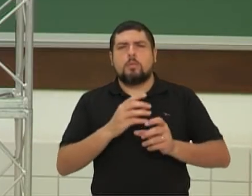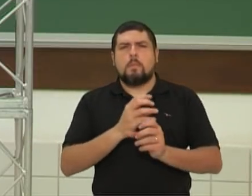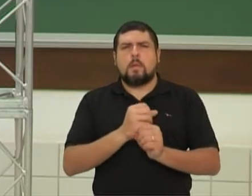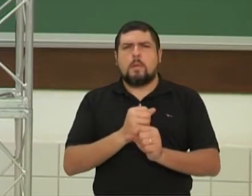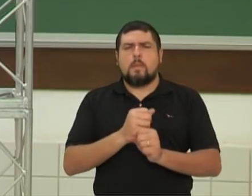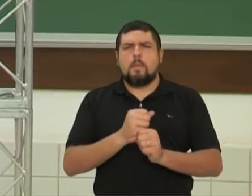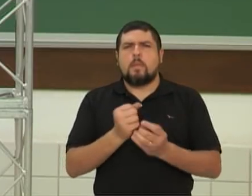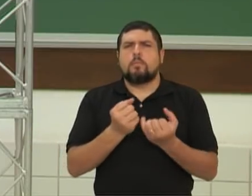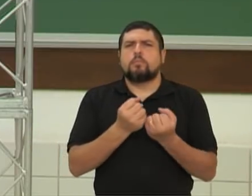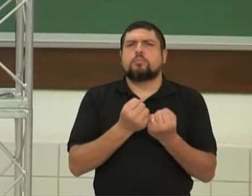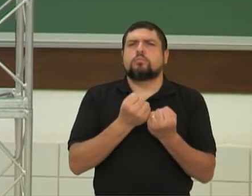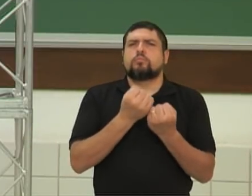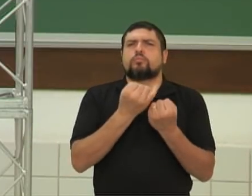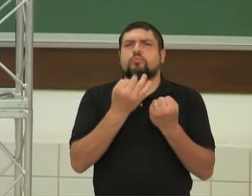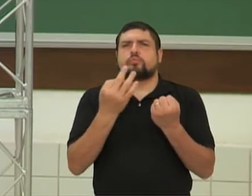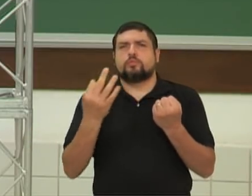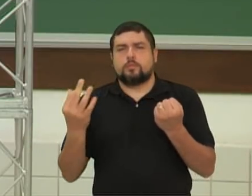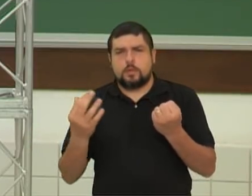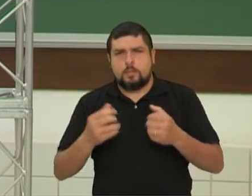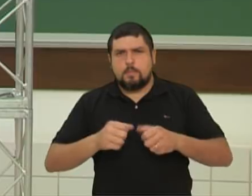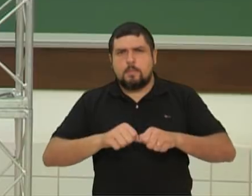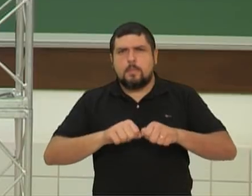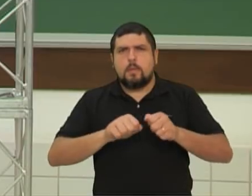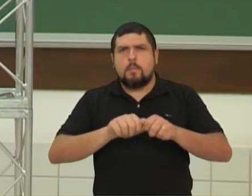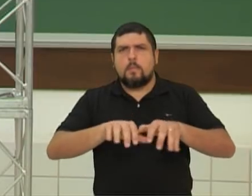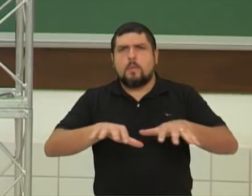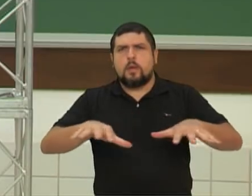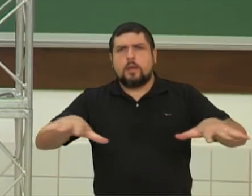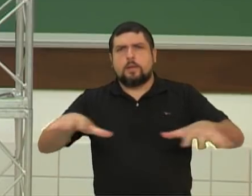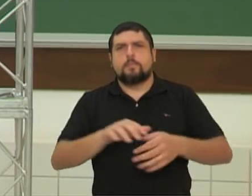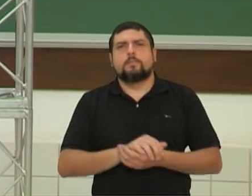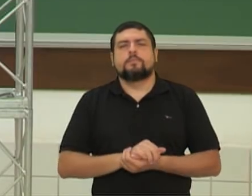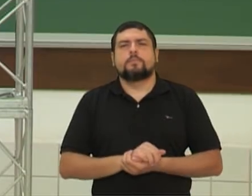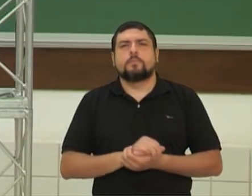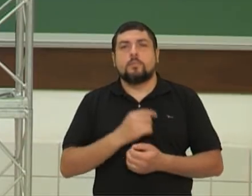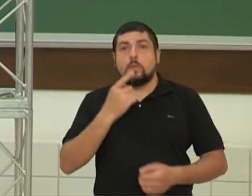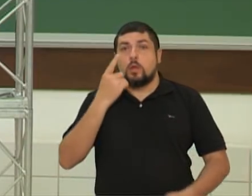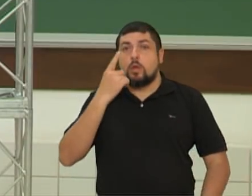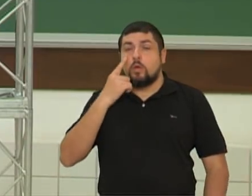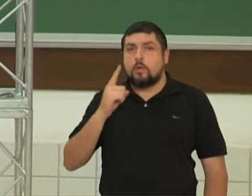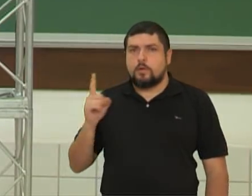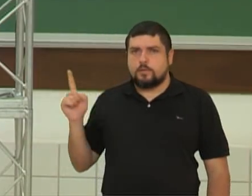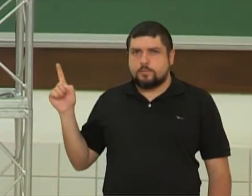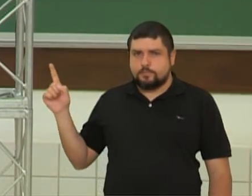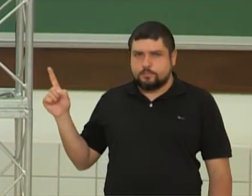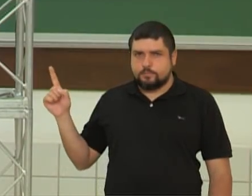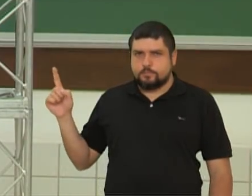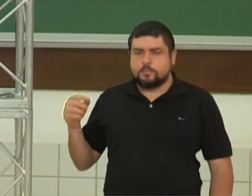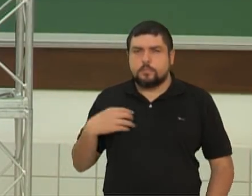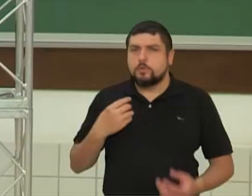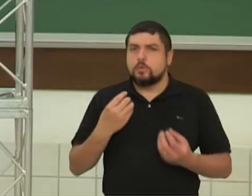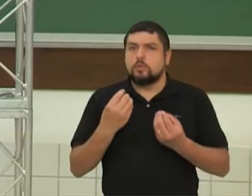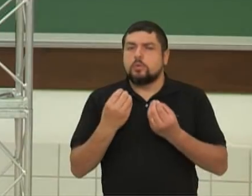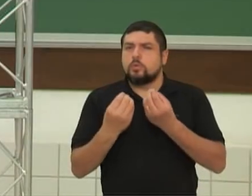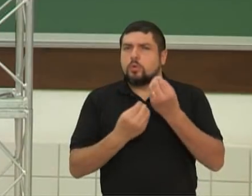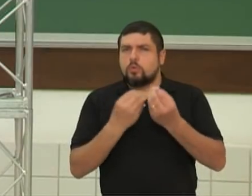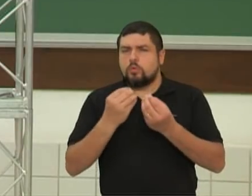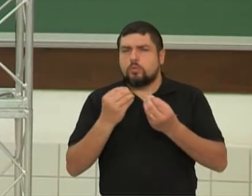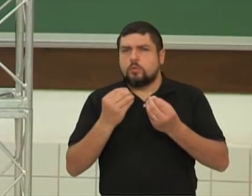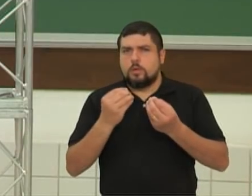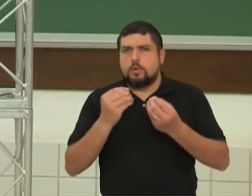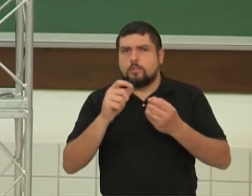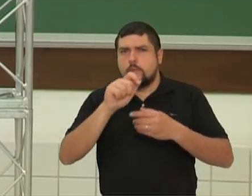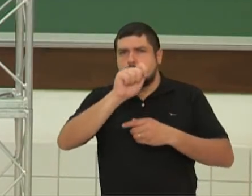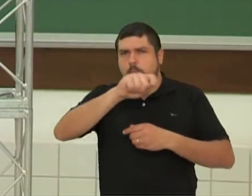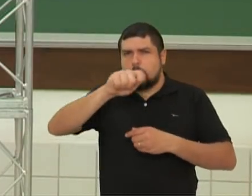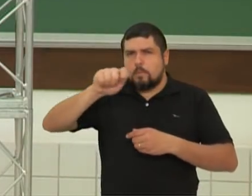Claro que tem vários fatores que contribuem para isso. No quadro, olha só, eu escrevi aqui só para a gente discutir um pouquinho